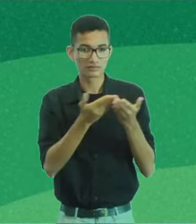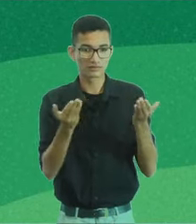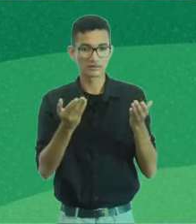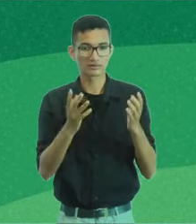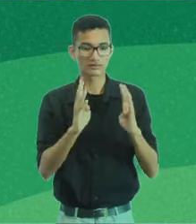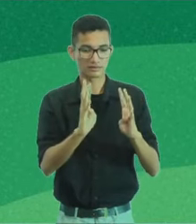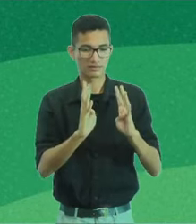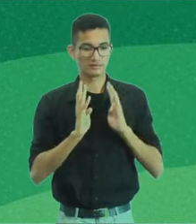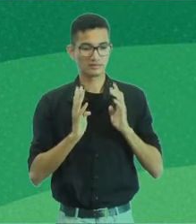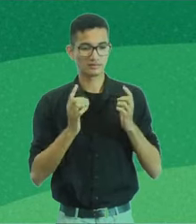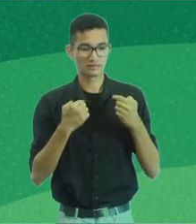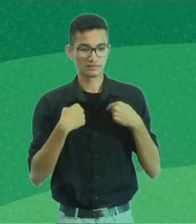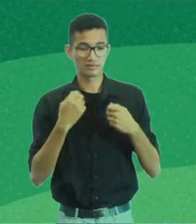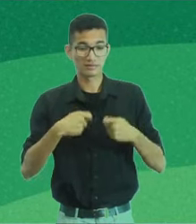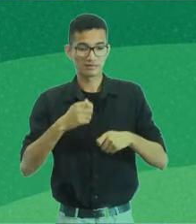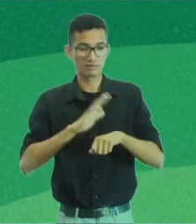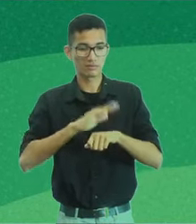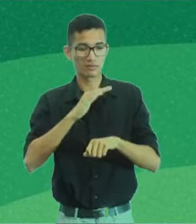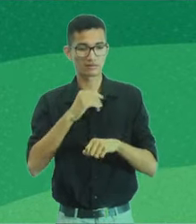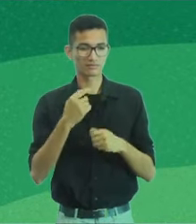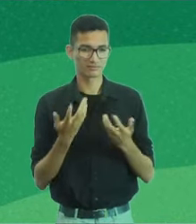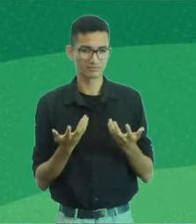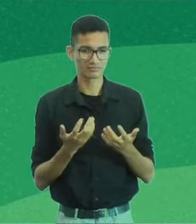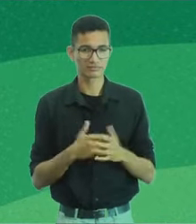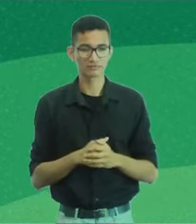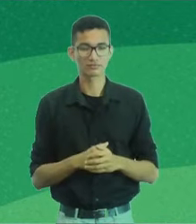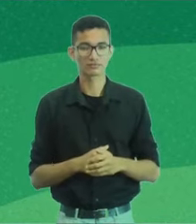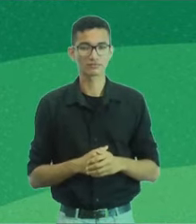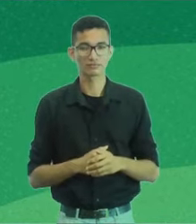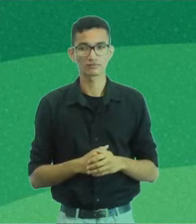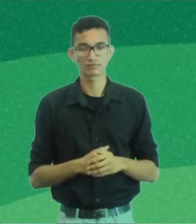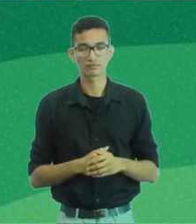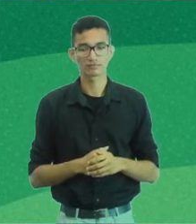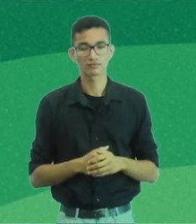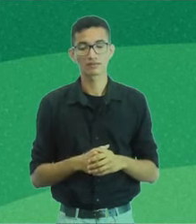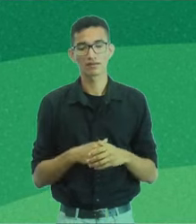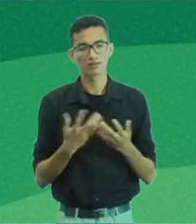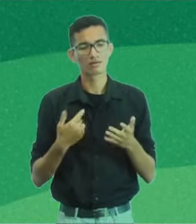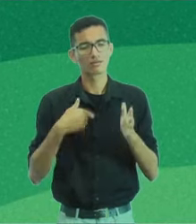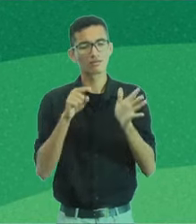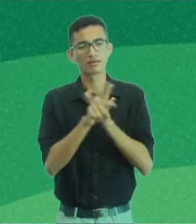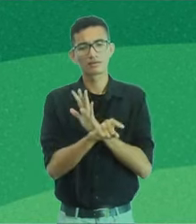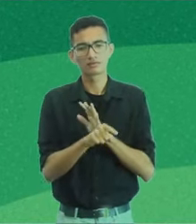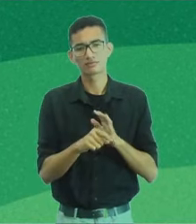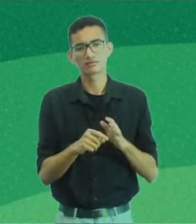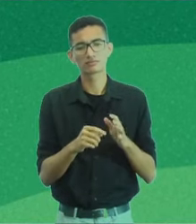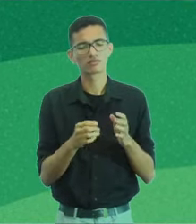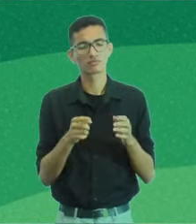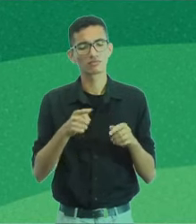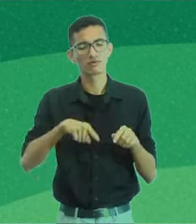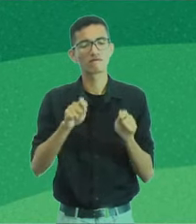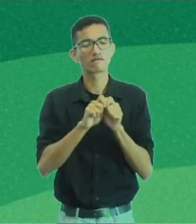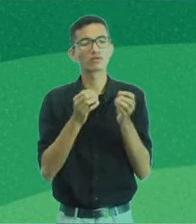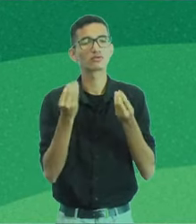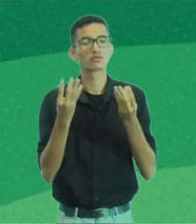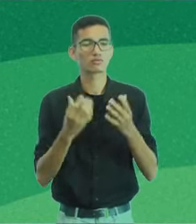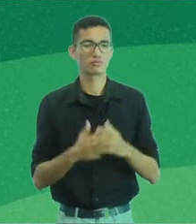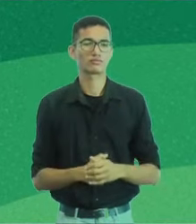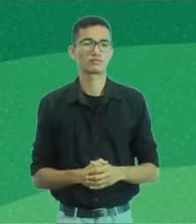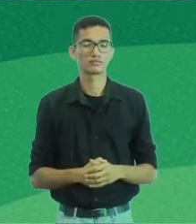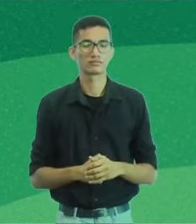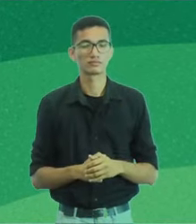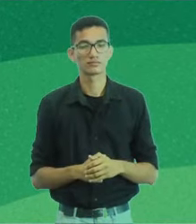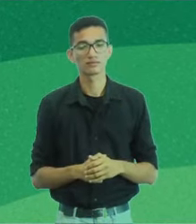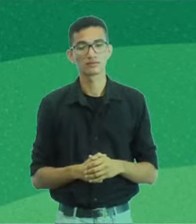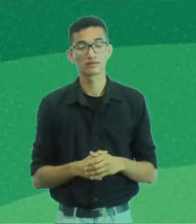fosse da boca de uma pessoa como eu então fica pergunta como é que a gente vai fazer isso eu não sei eu